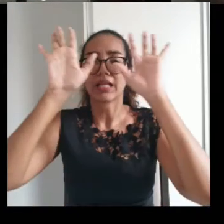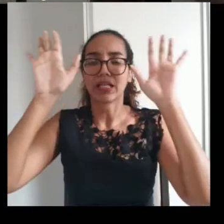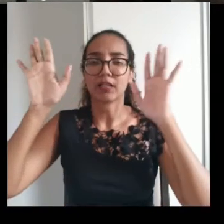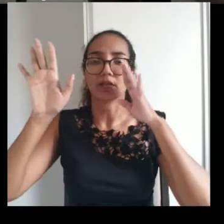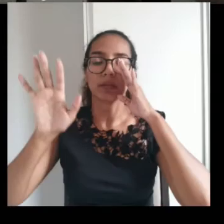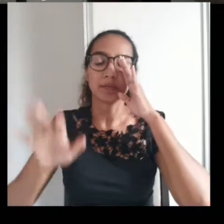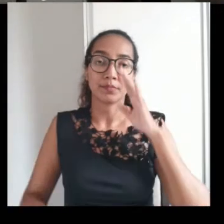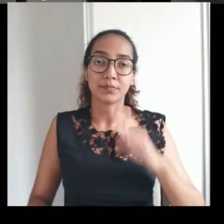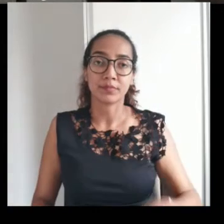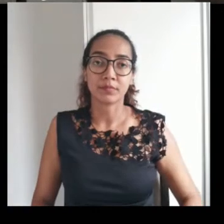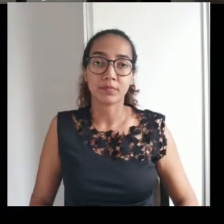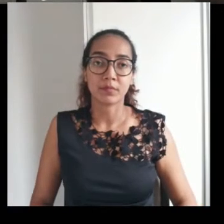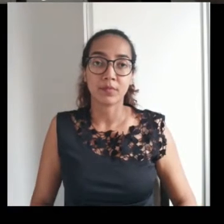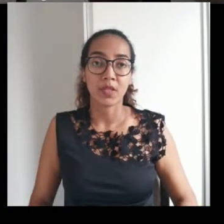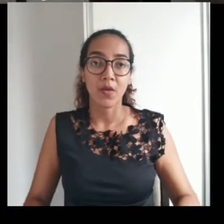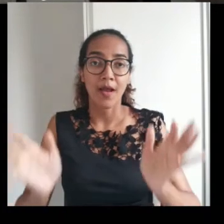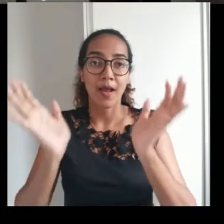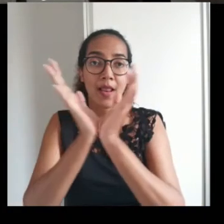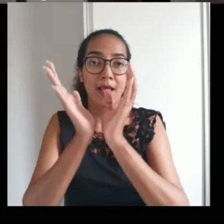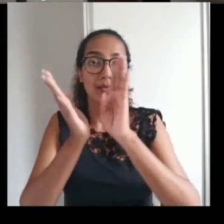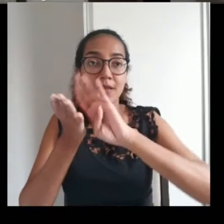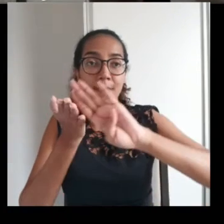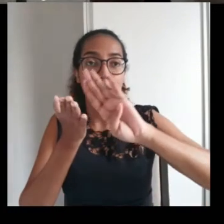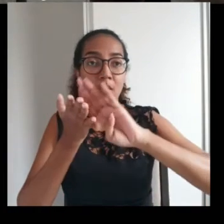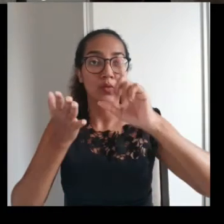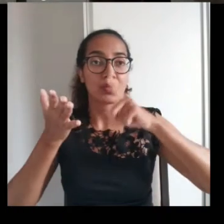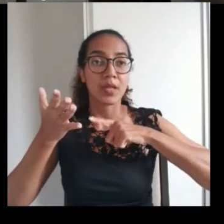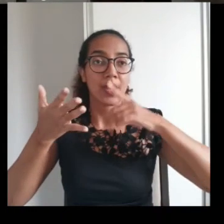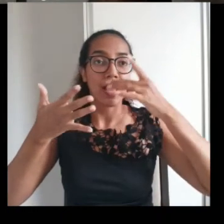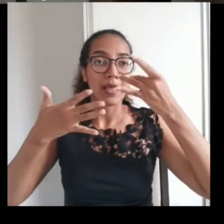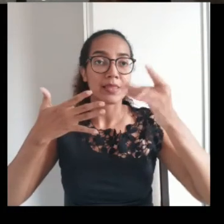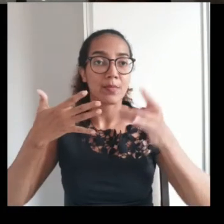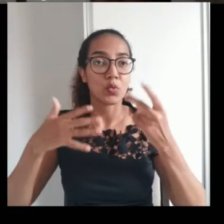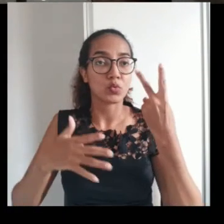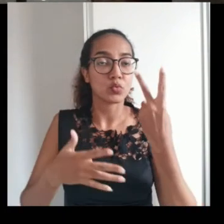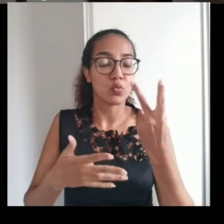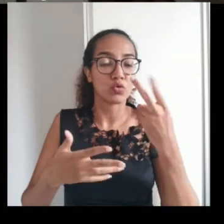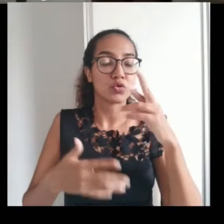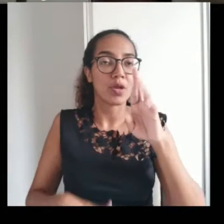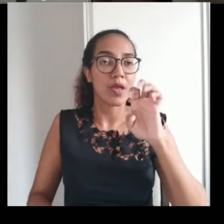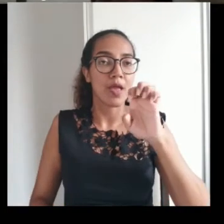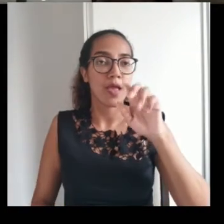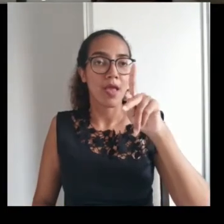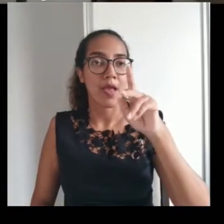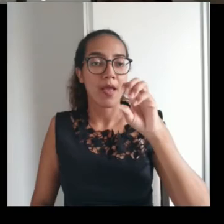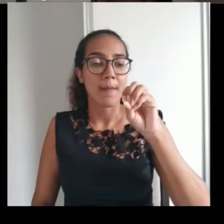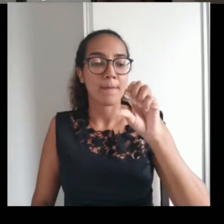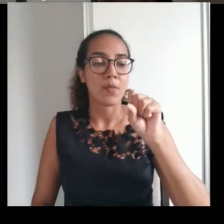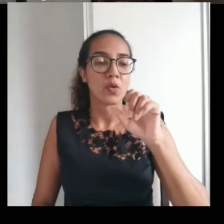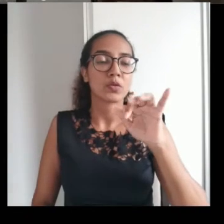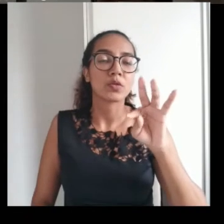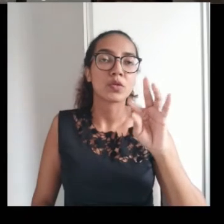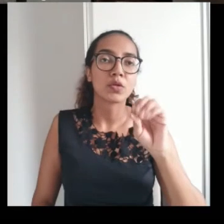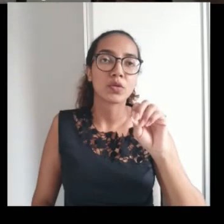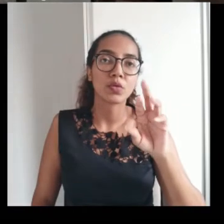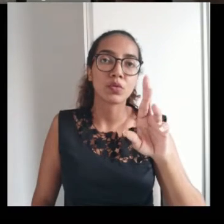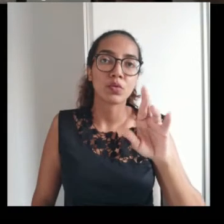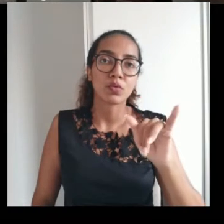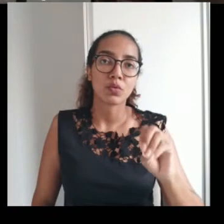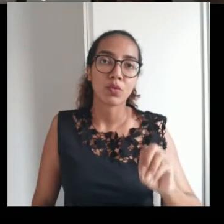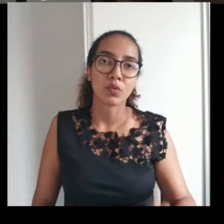né, os dois repositórios, tá? É mais ou menos essa visão aí que a gente